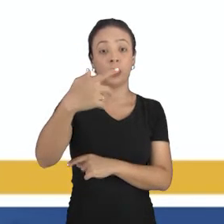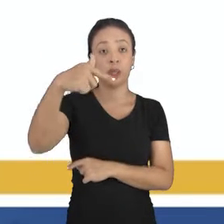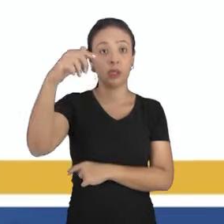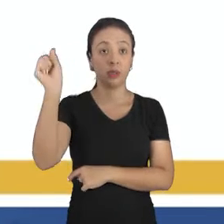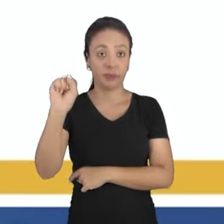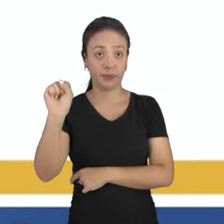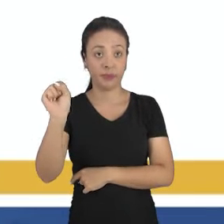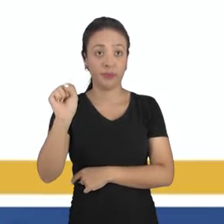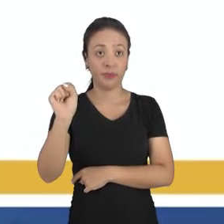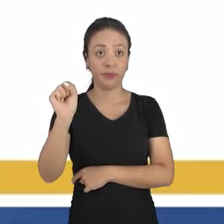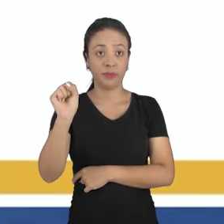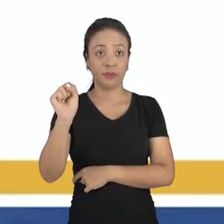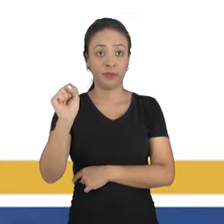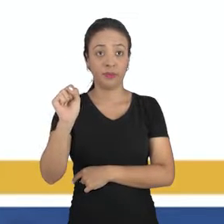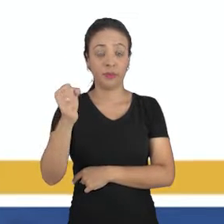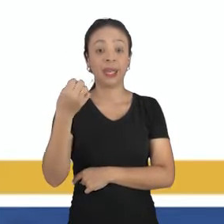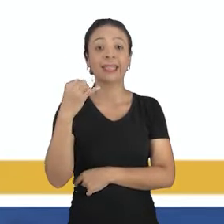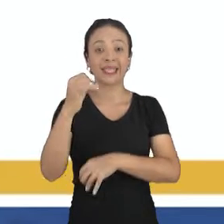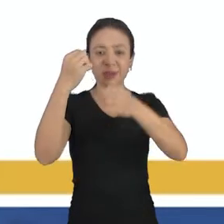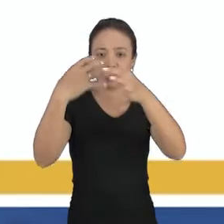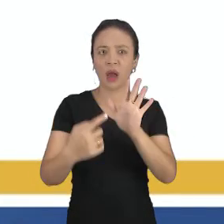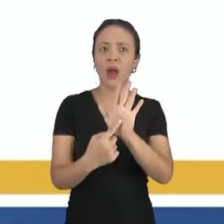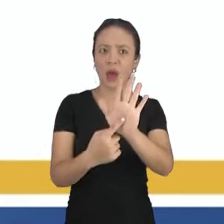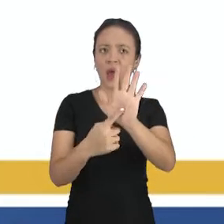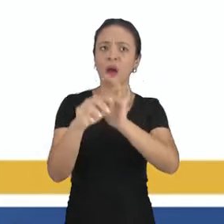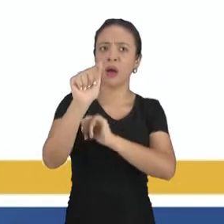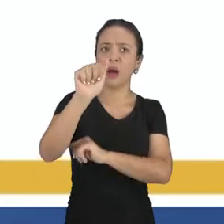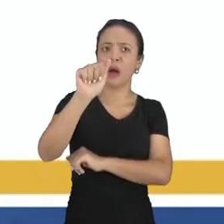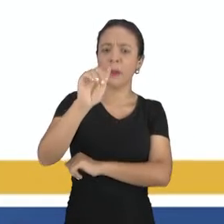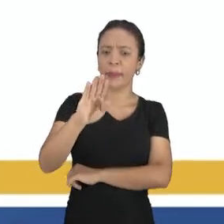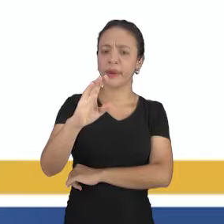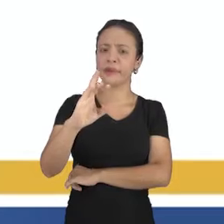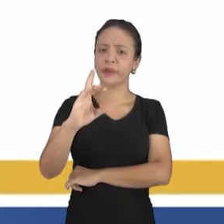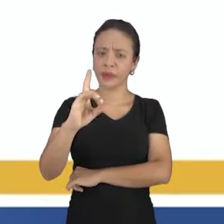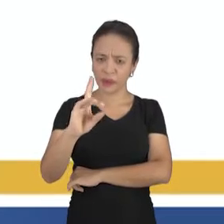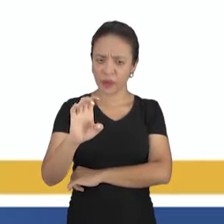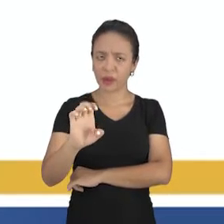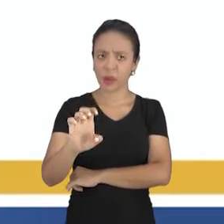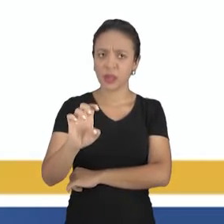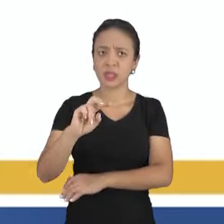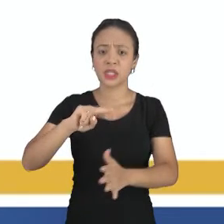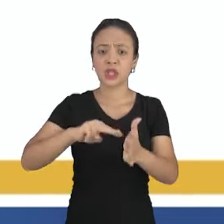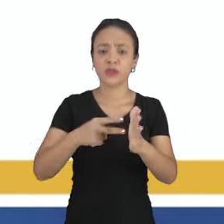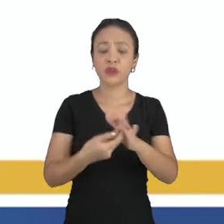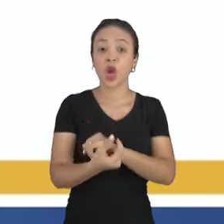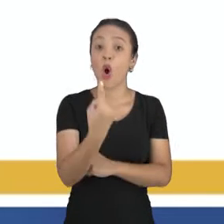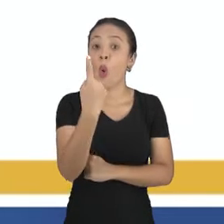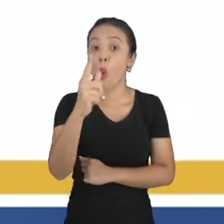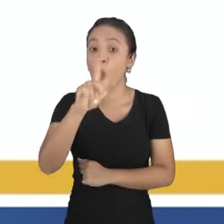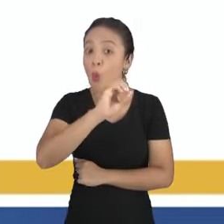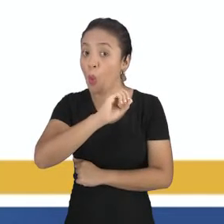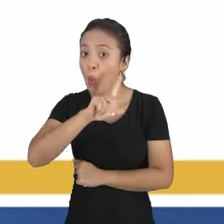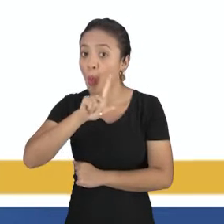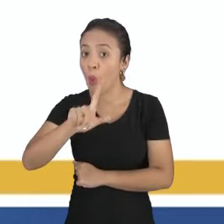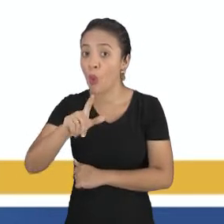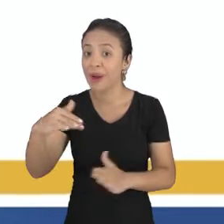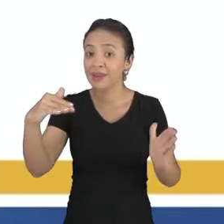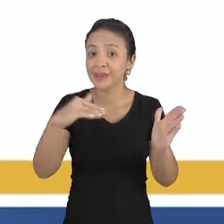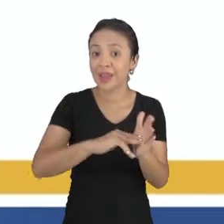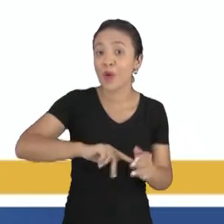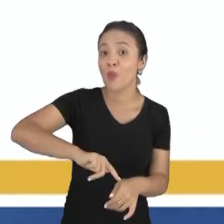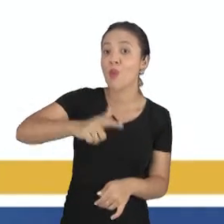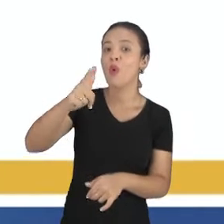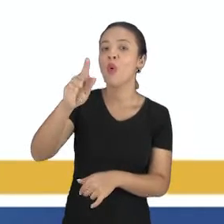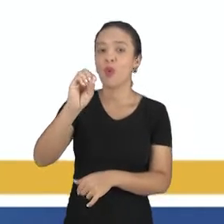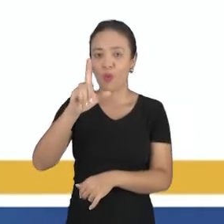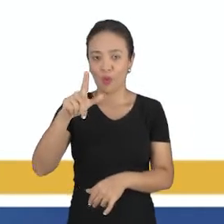segundos quando ele fala essas alternativas pessoal ele tá falando de um Gol para outro